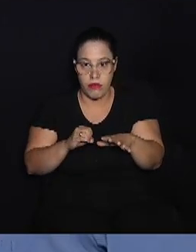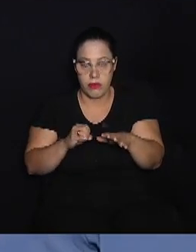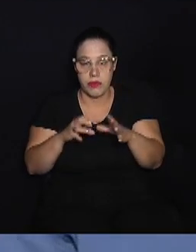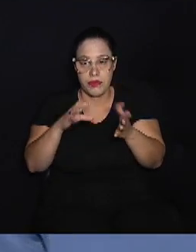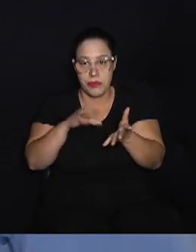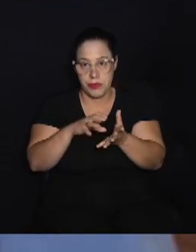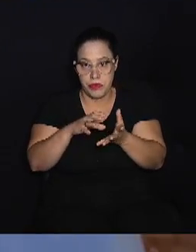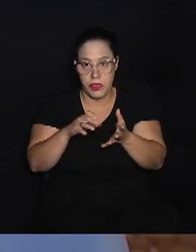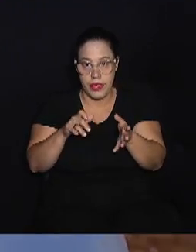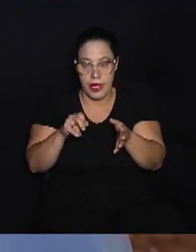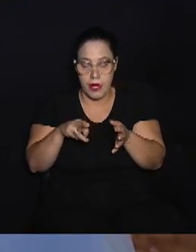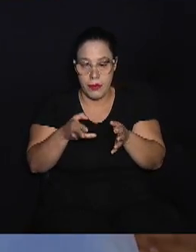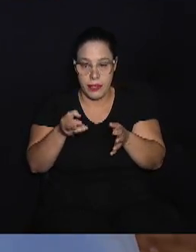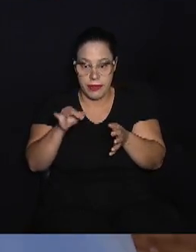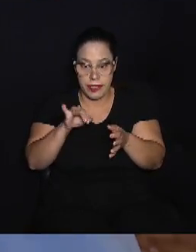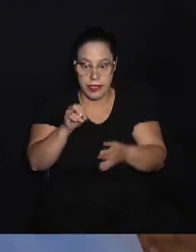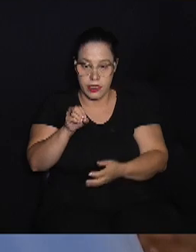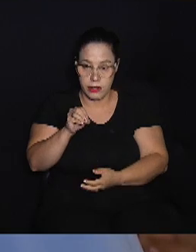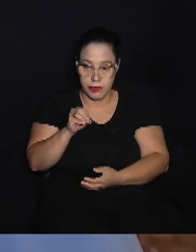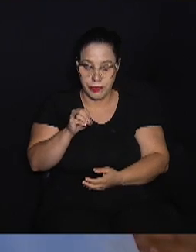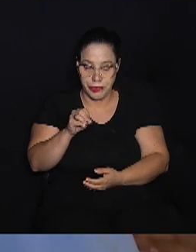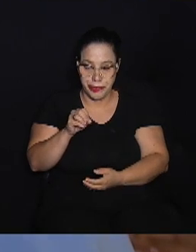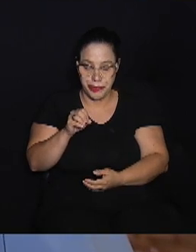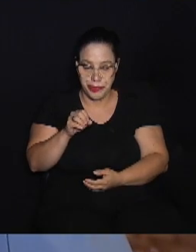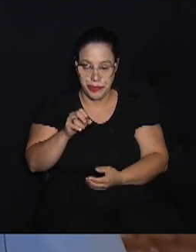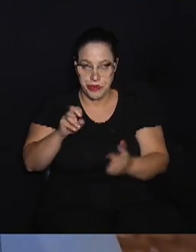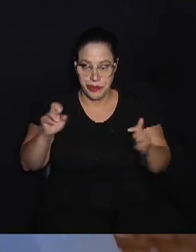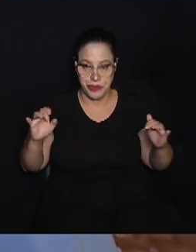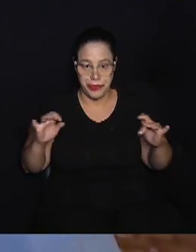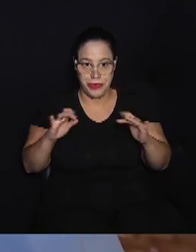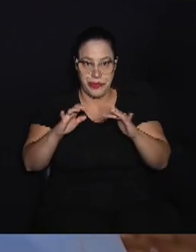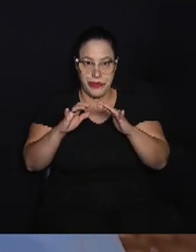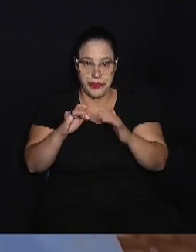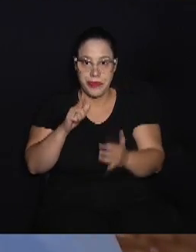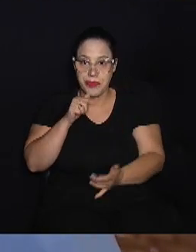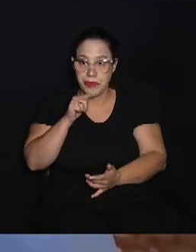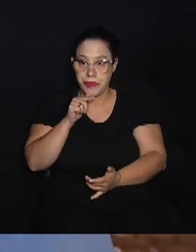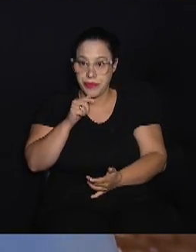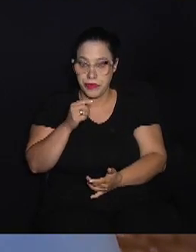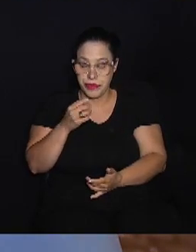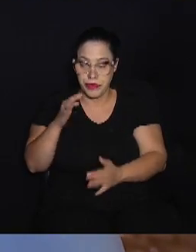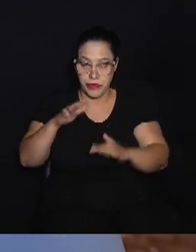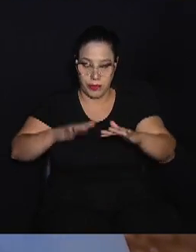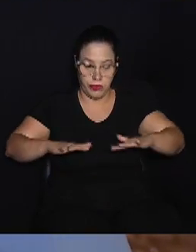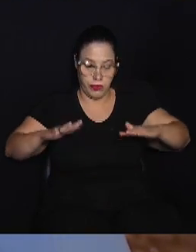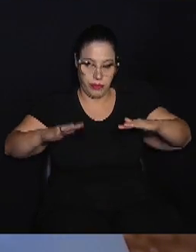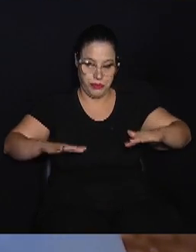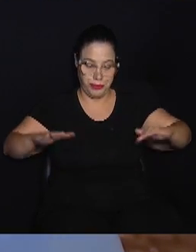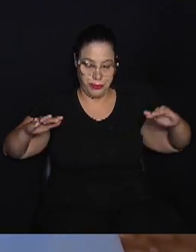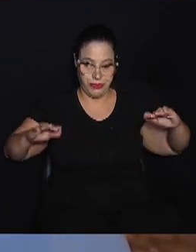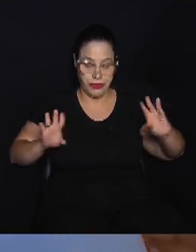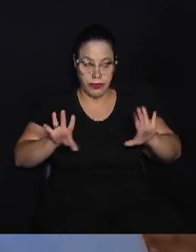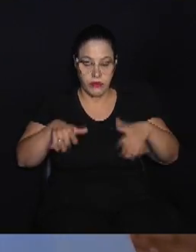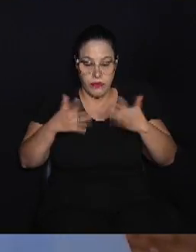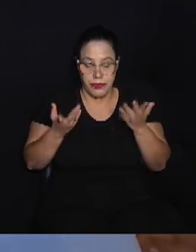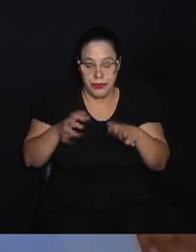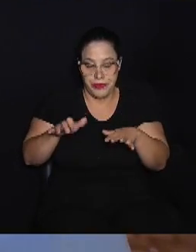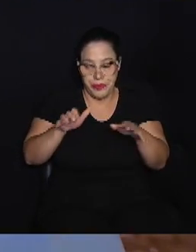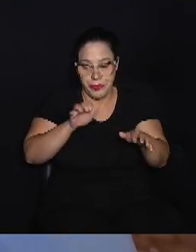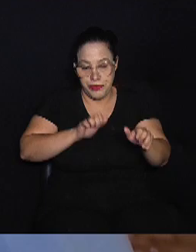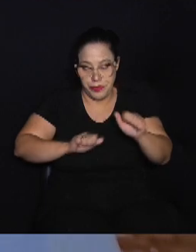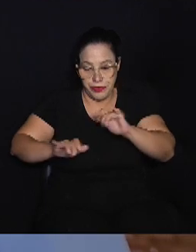equipamento, a climatização evaporativa, nós temos a evaporação da água nesses painéis, no qual o ar